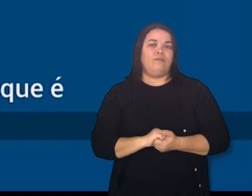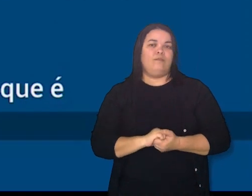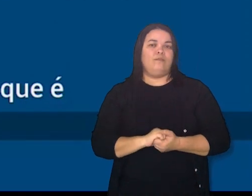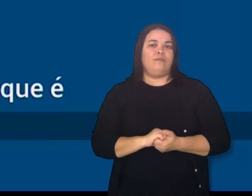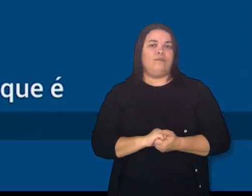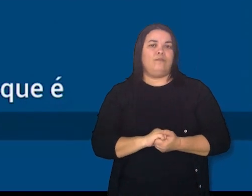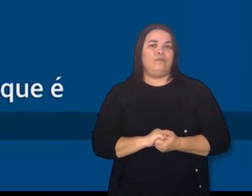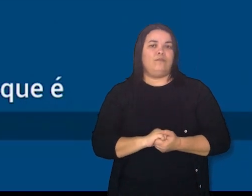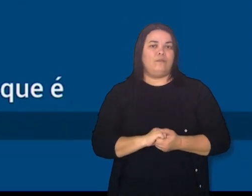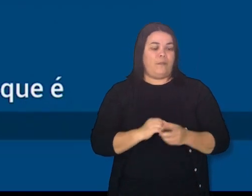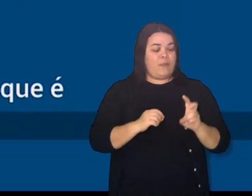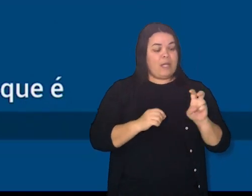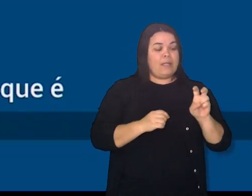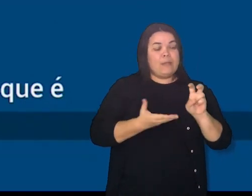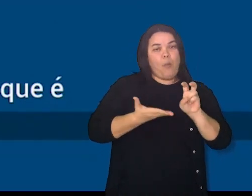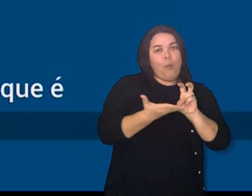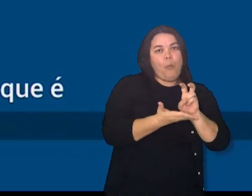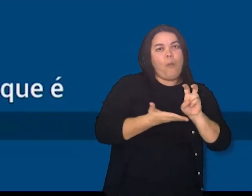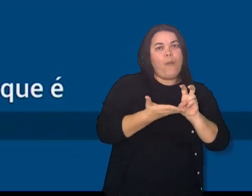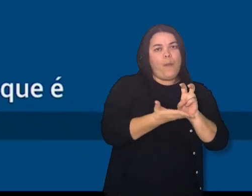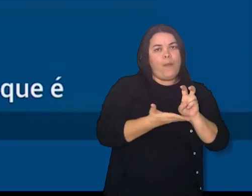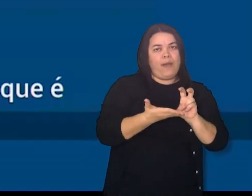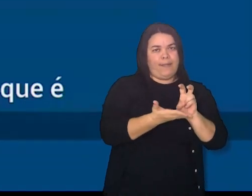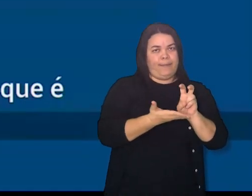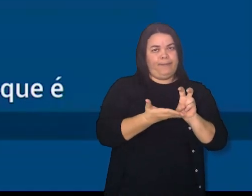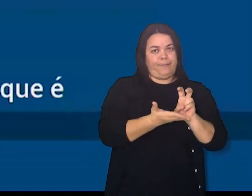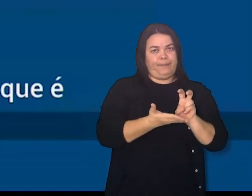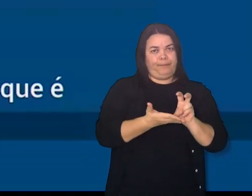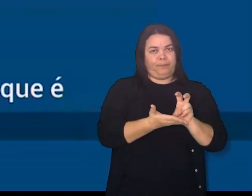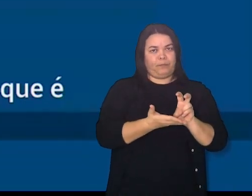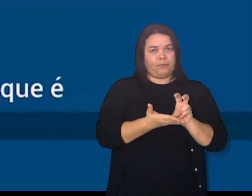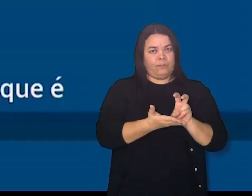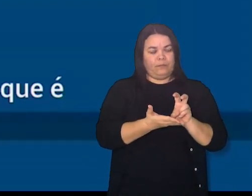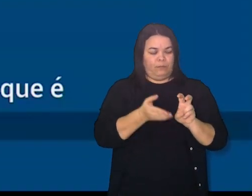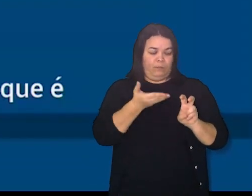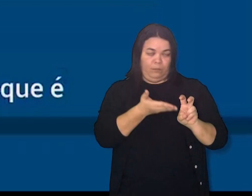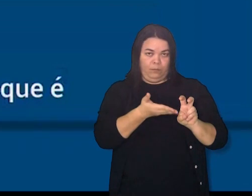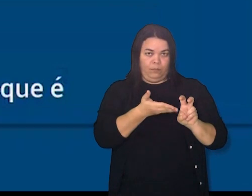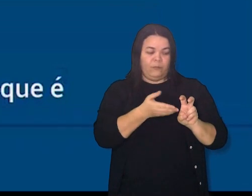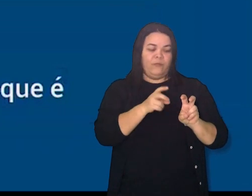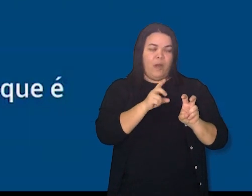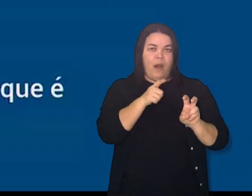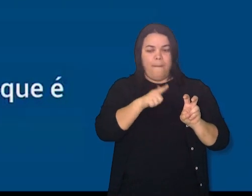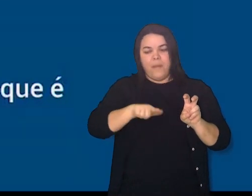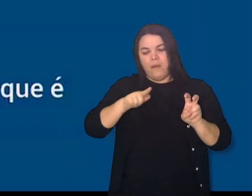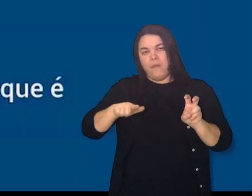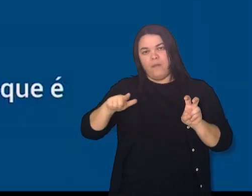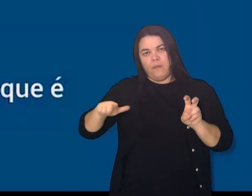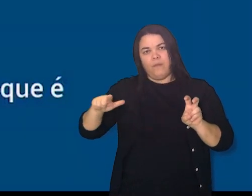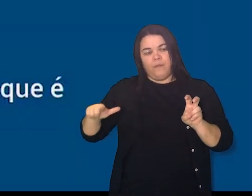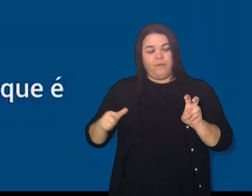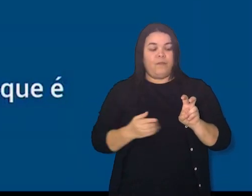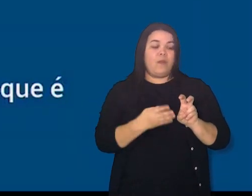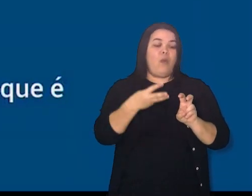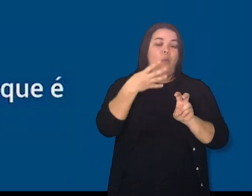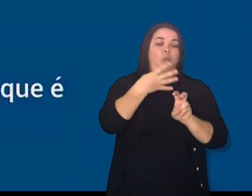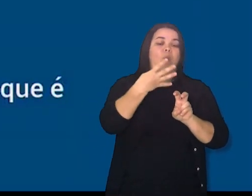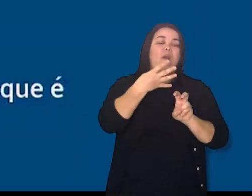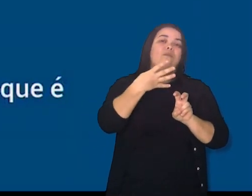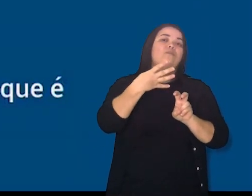625. Onde 5 é a base, que é o fator que vai ser